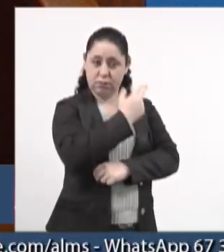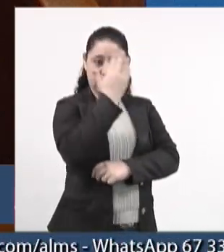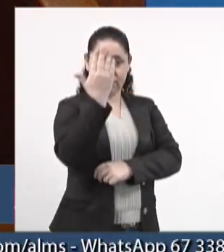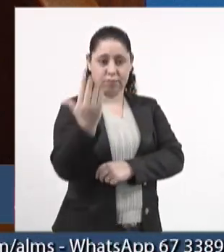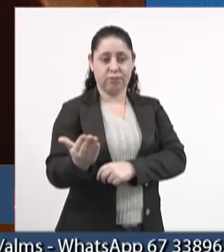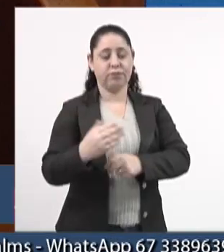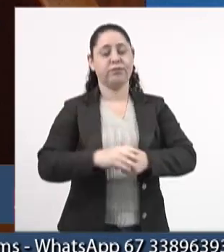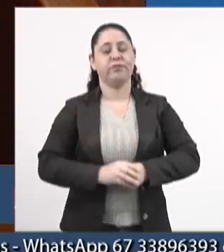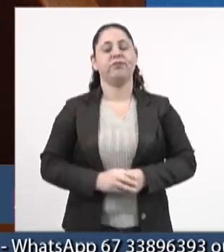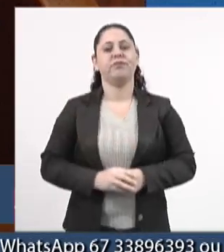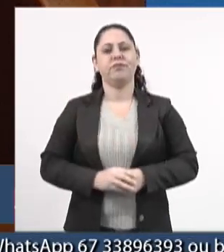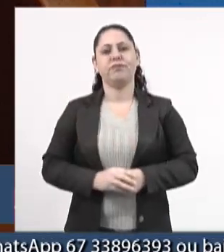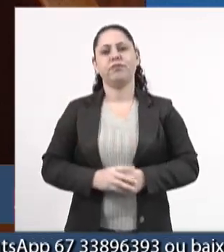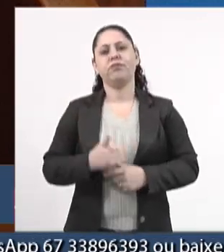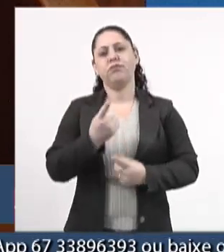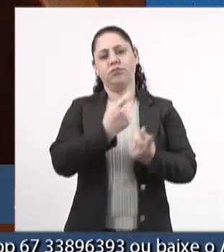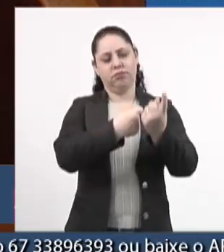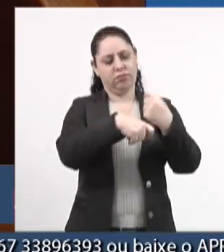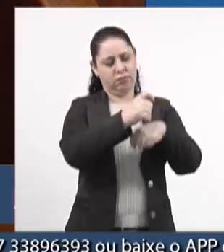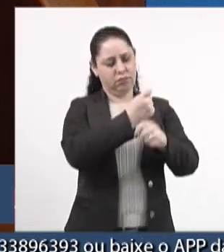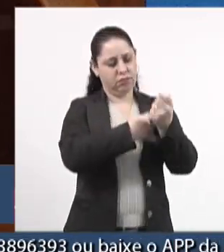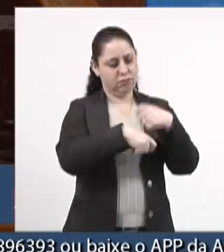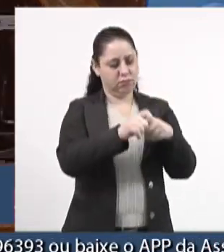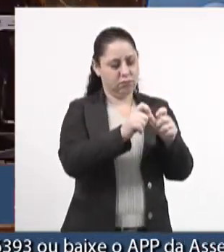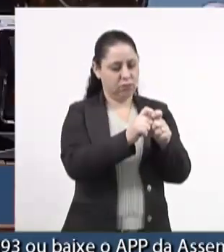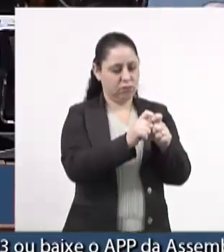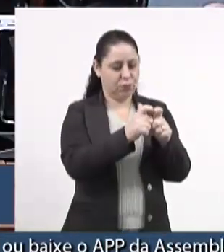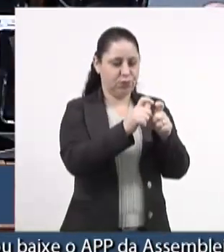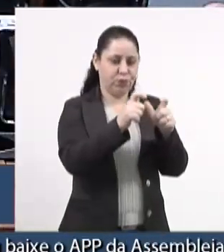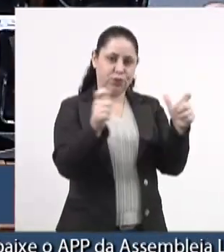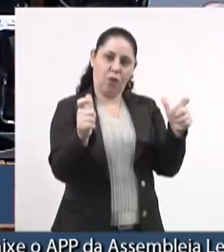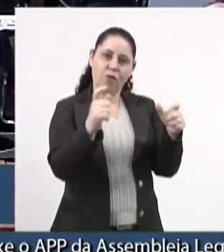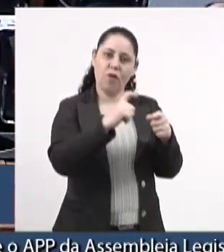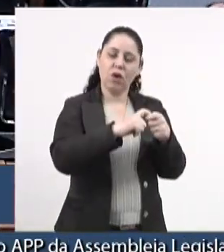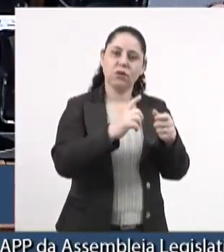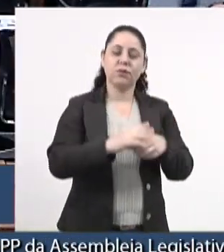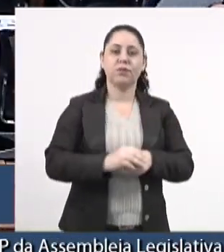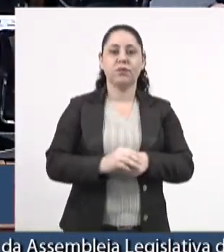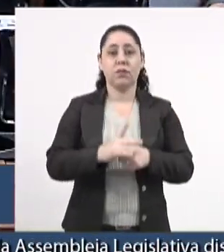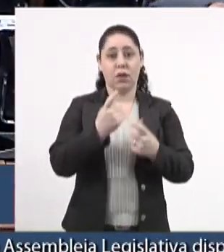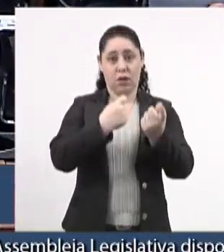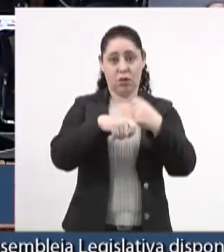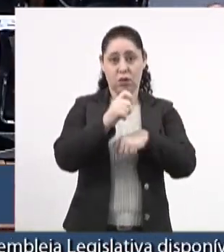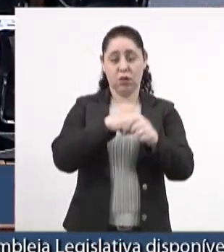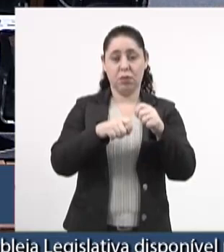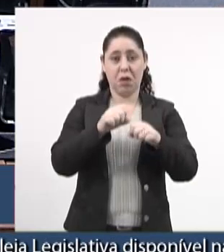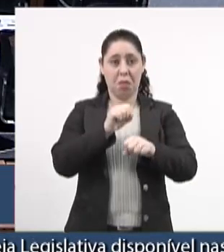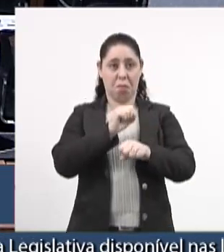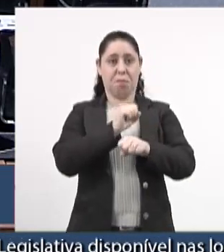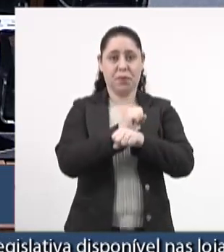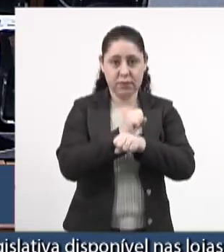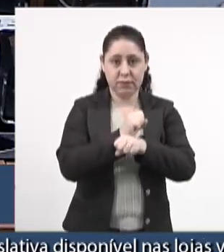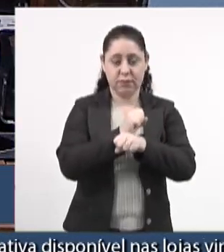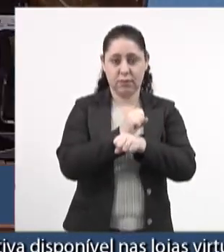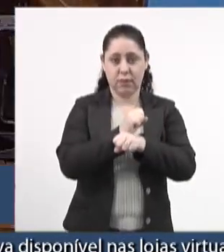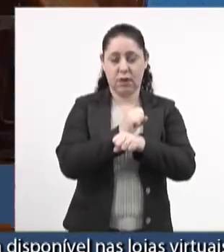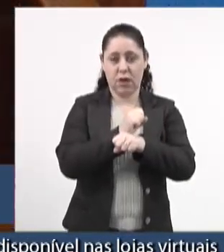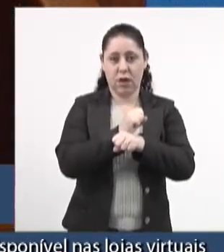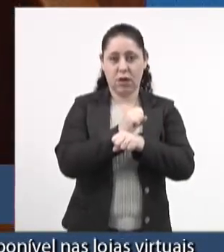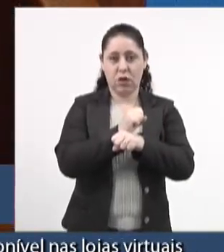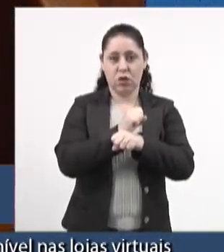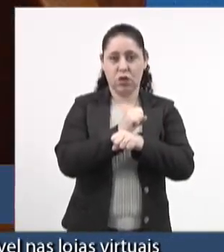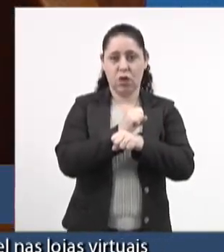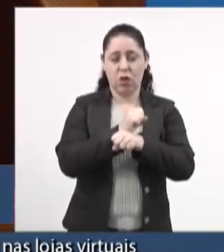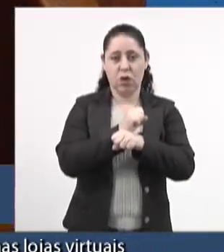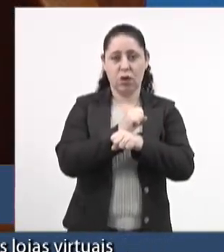Rinaldo. A economia voltou a crescer. A economia que estava estagnada na mão daquele